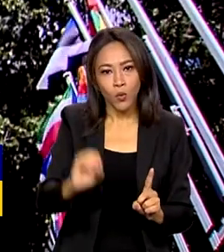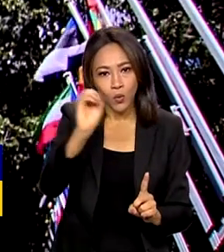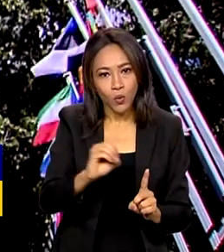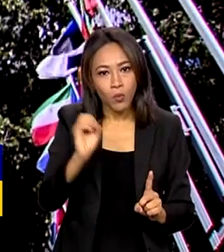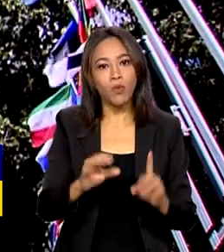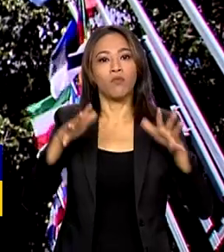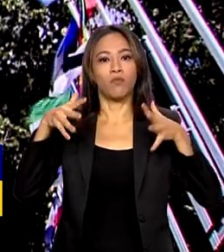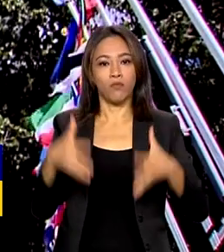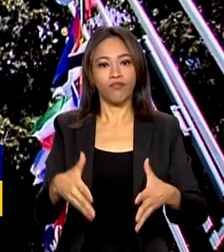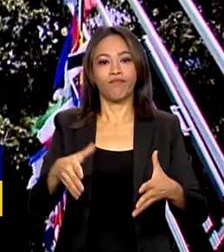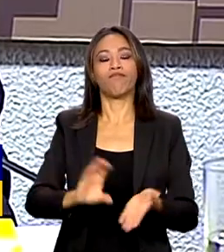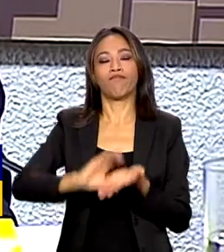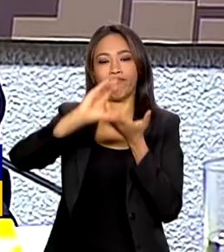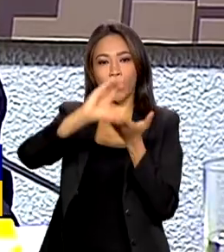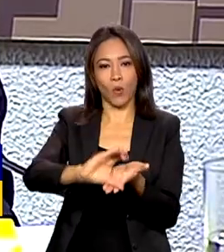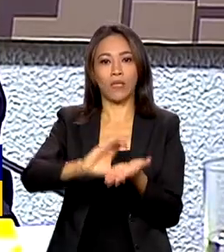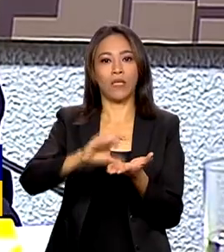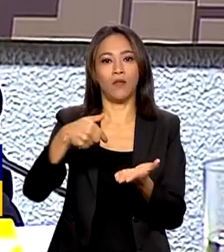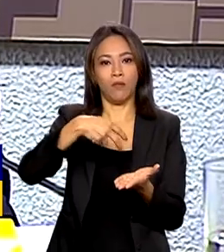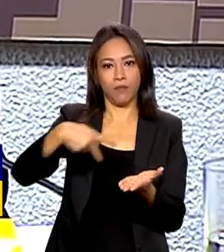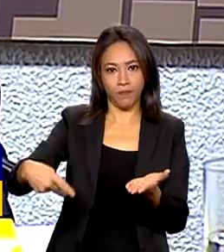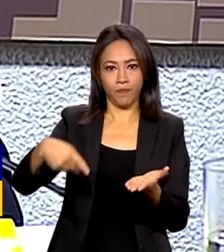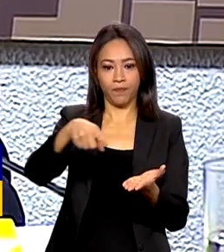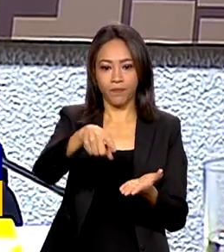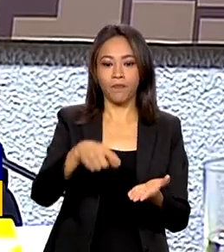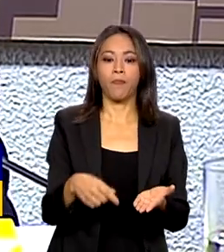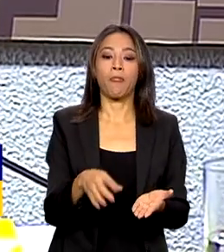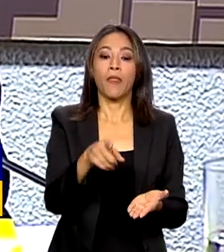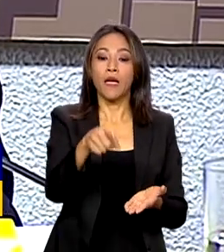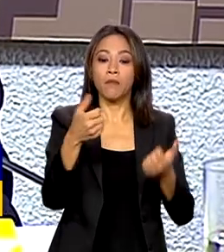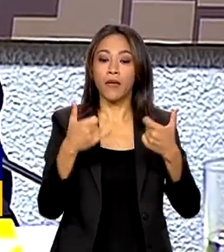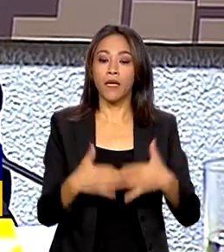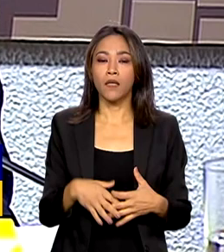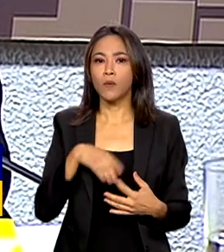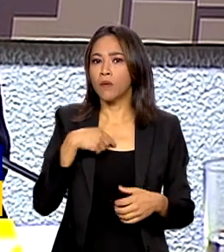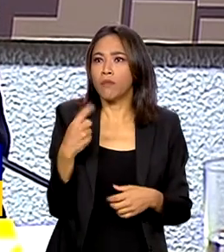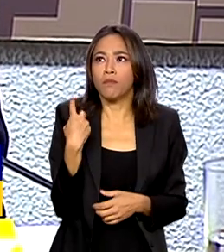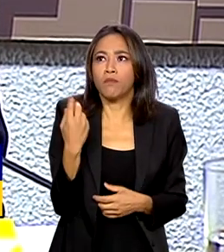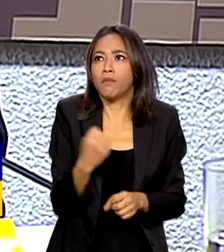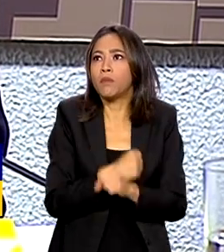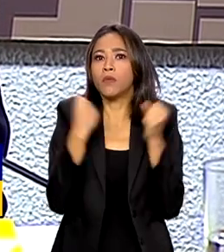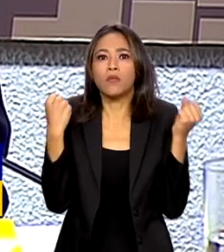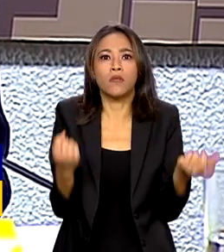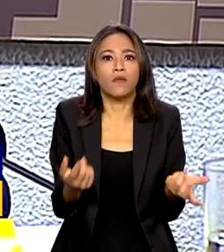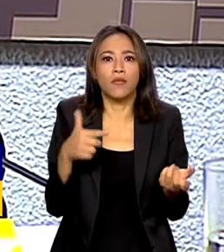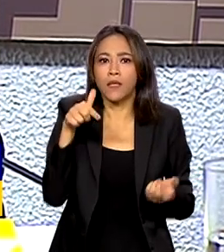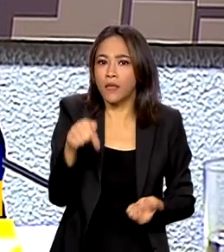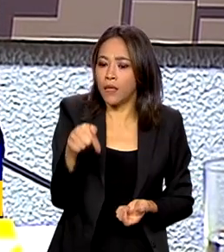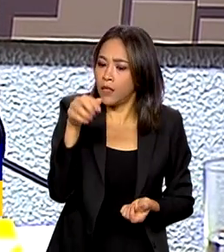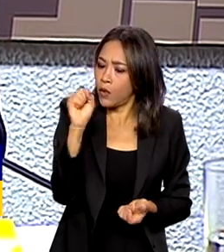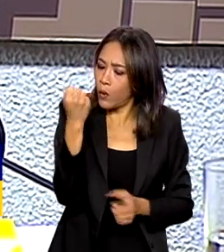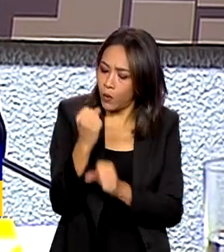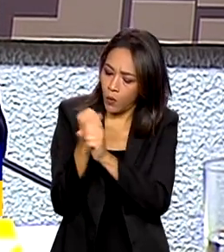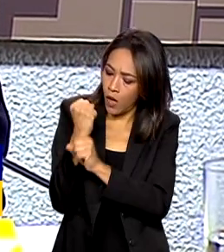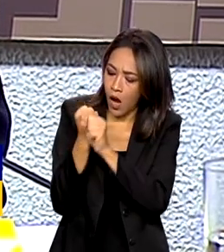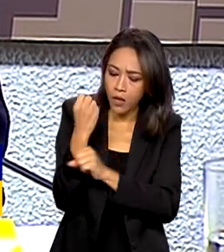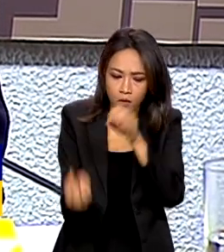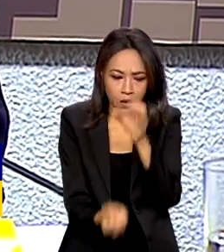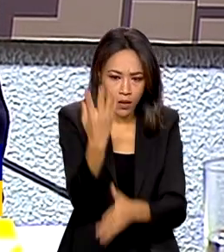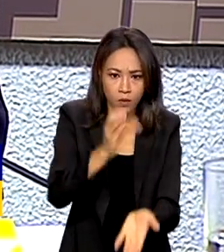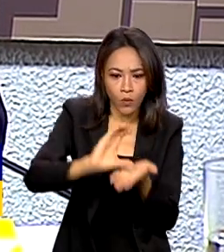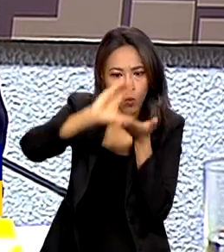rotativa do Conselho não é possível que 708 anos depois da sua da criação da organização